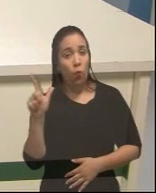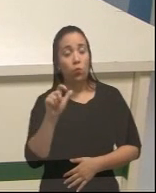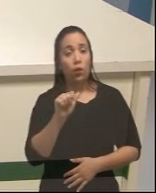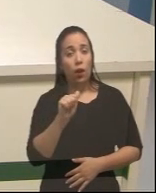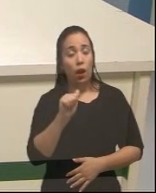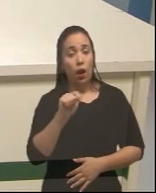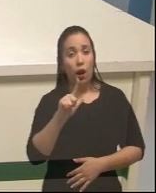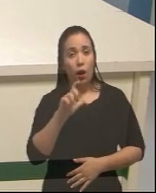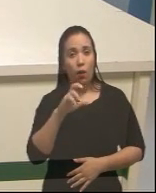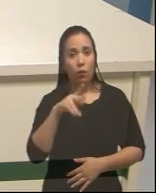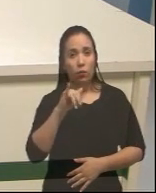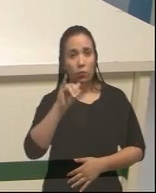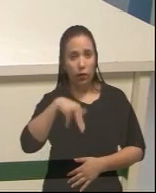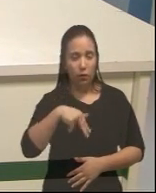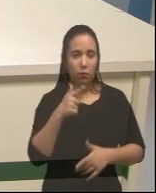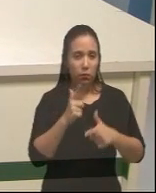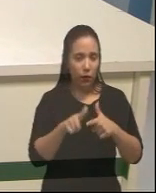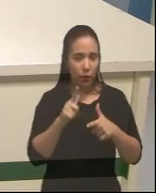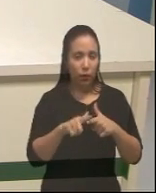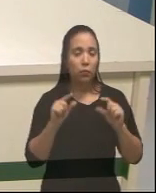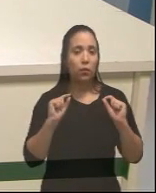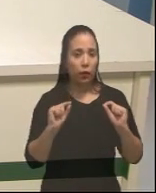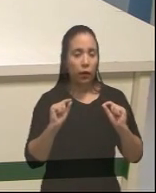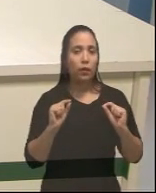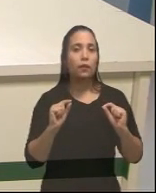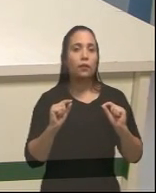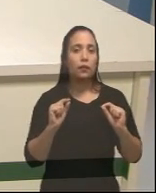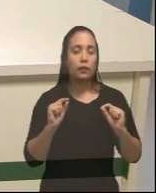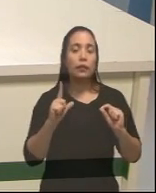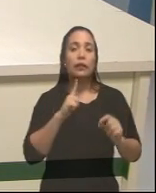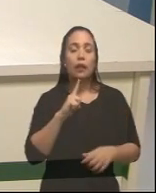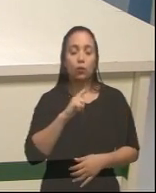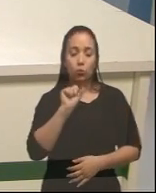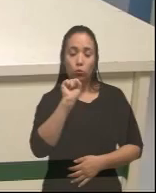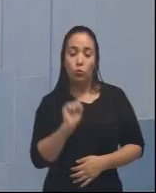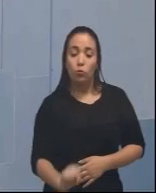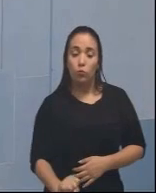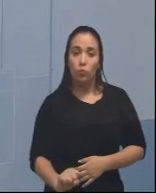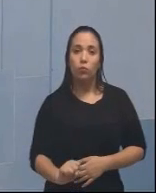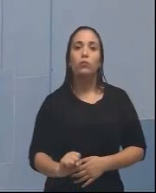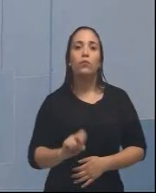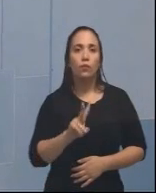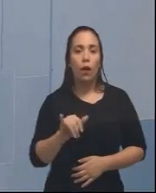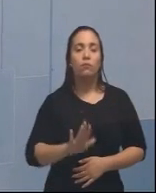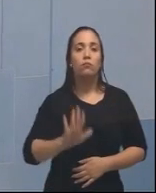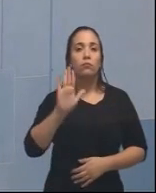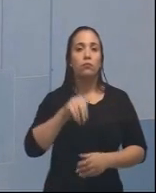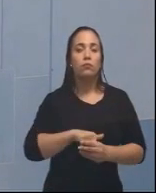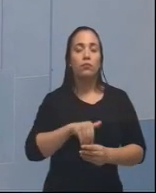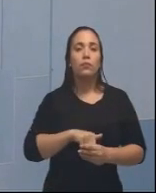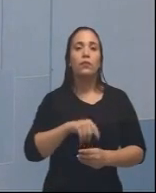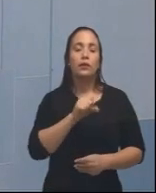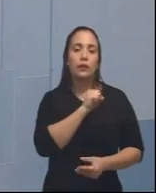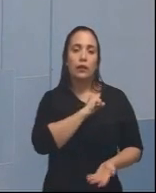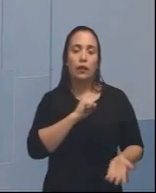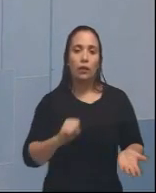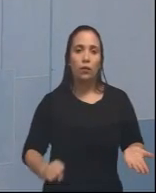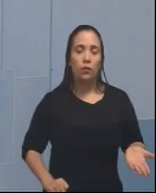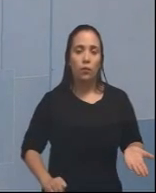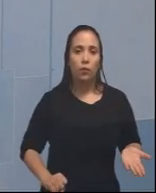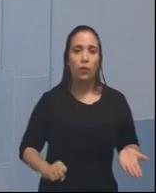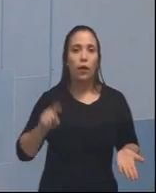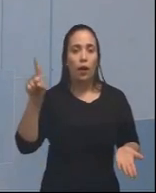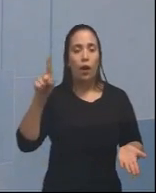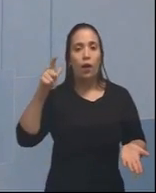Alckmin é uma candidatura que está vindo da região sul, crescendo, que é o senador do